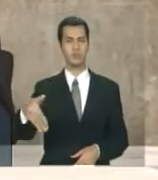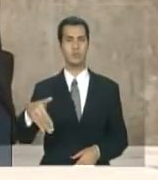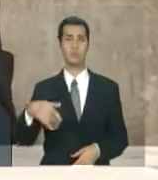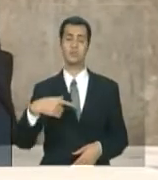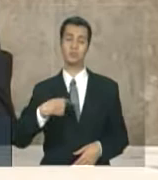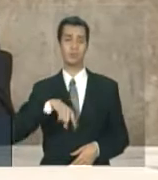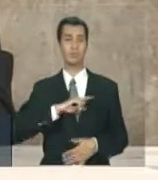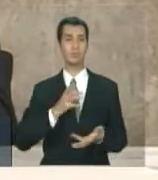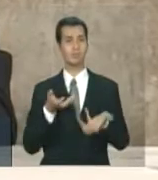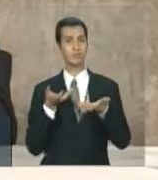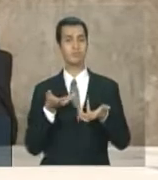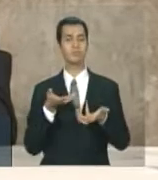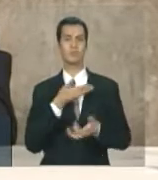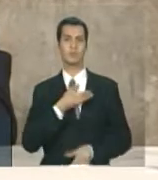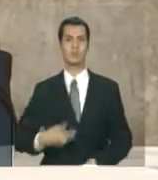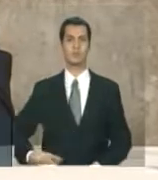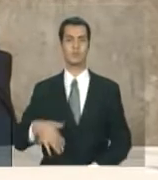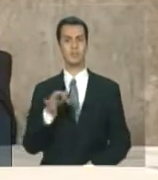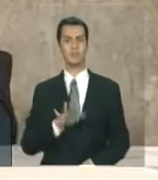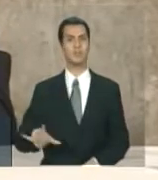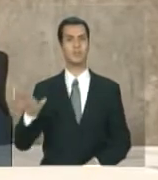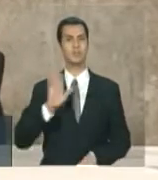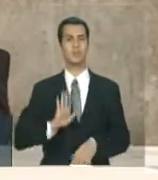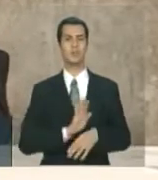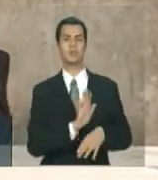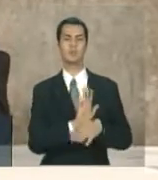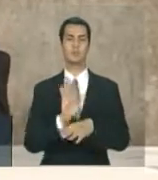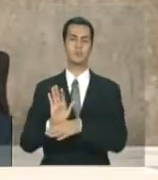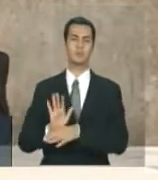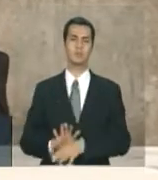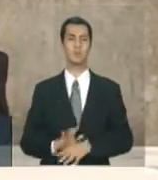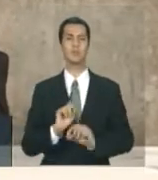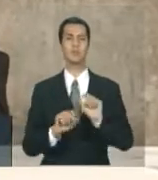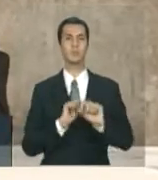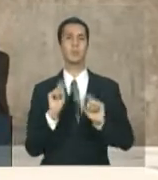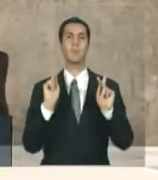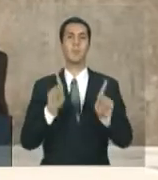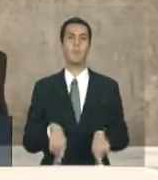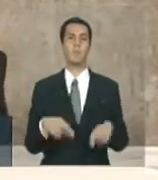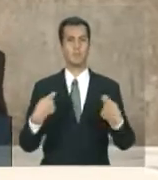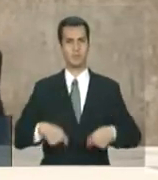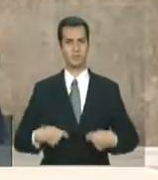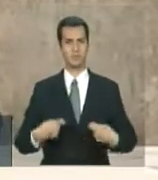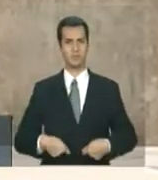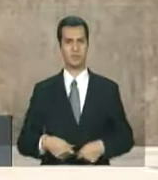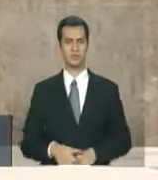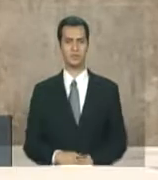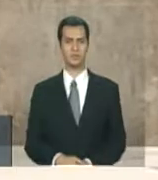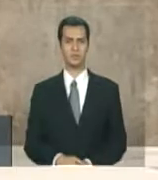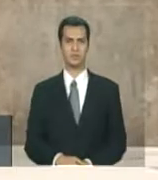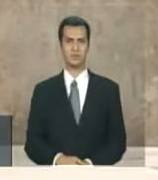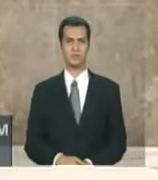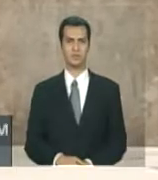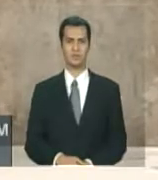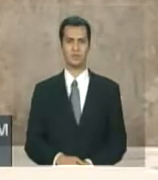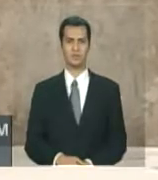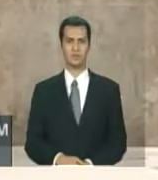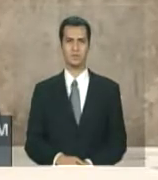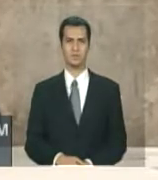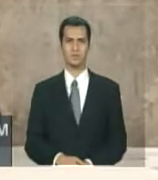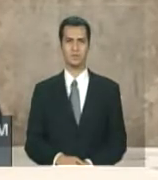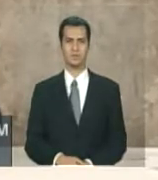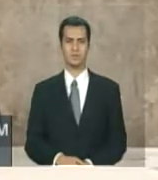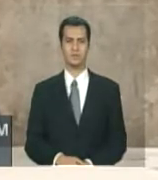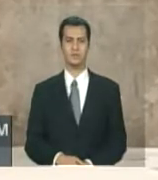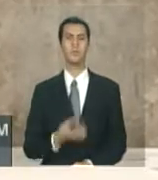uma disposição do governo federal de apoiar naquilo que a população estiver precisando nos 3 estados. Oi, boa tarde.